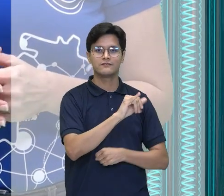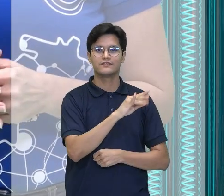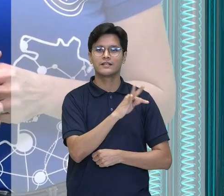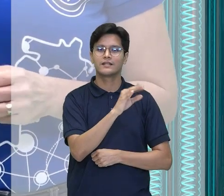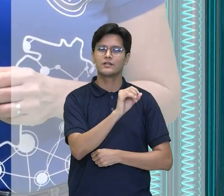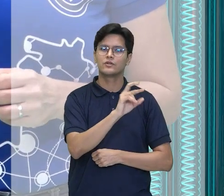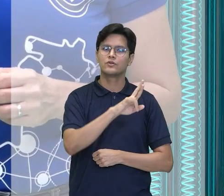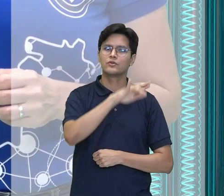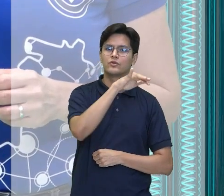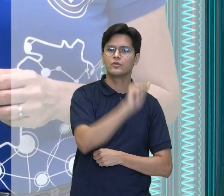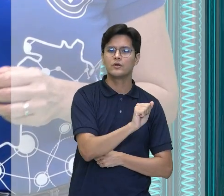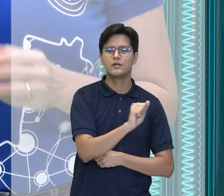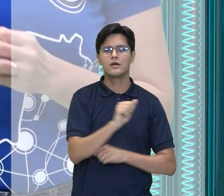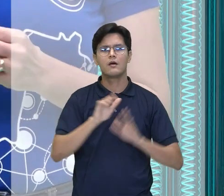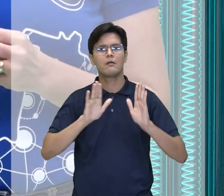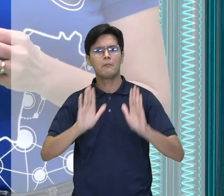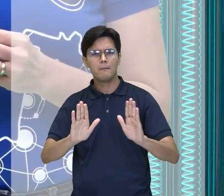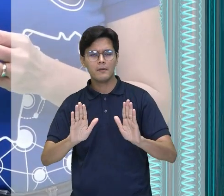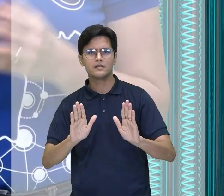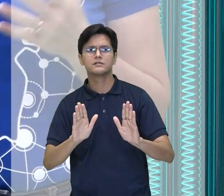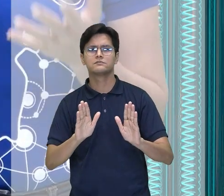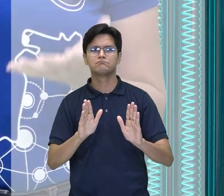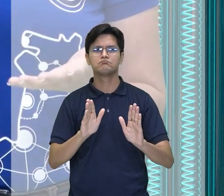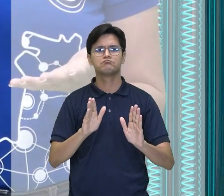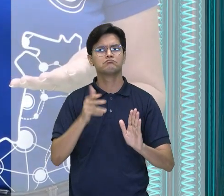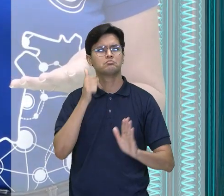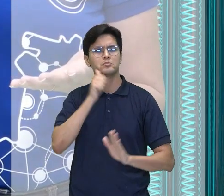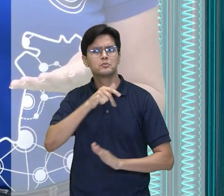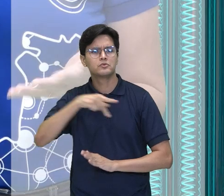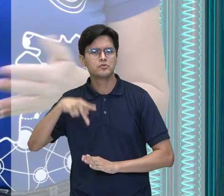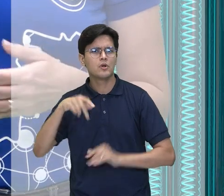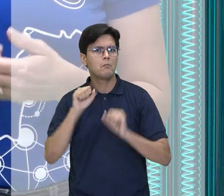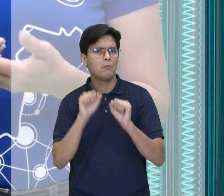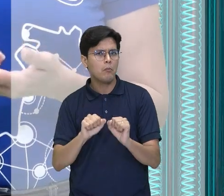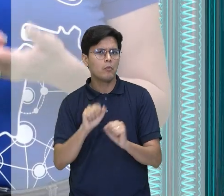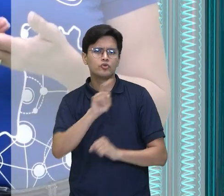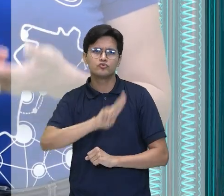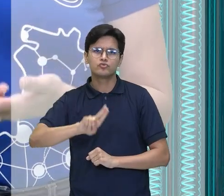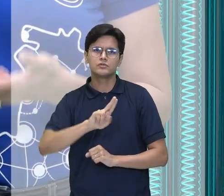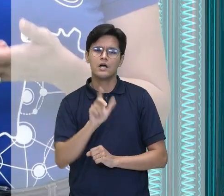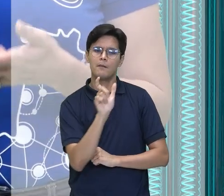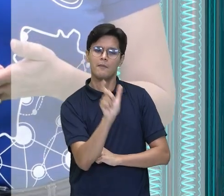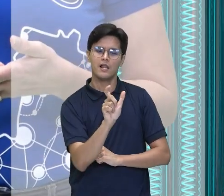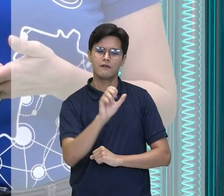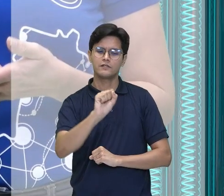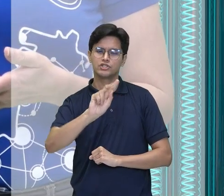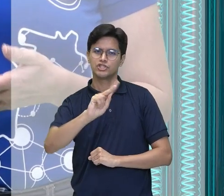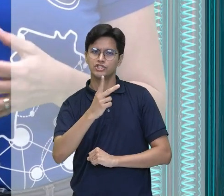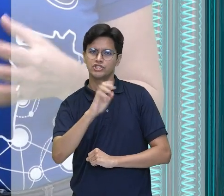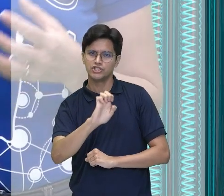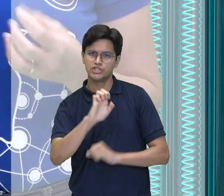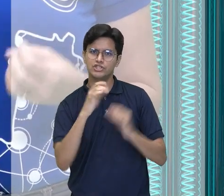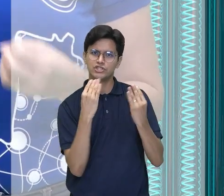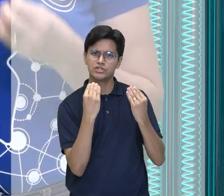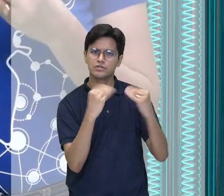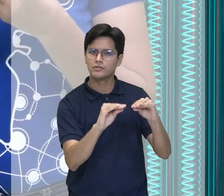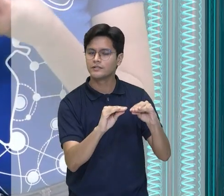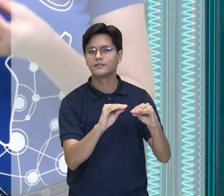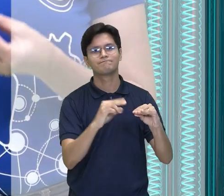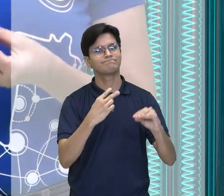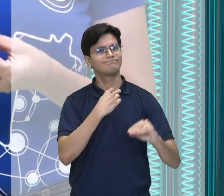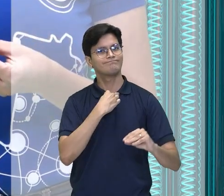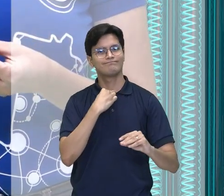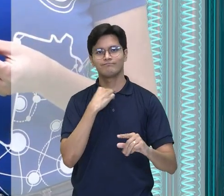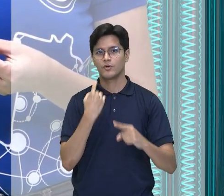teacher, mas eu não posso colocar um she aqui, não? Não, por quê? Porque o pronome pessoal she, ele funciona